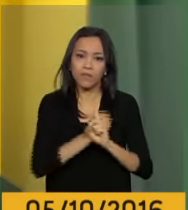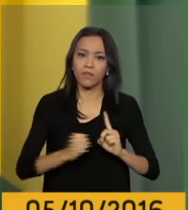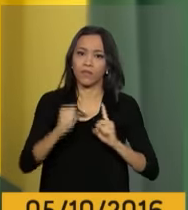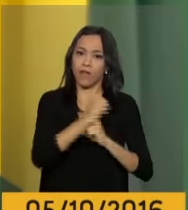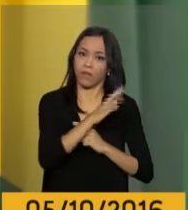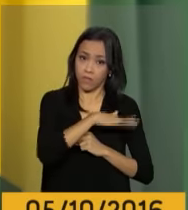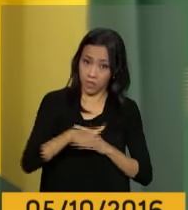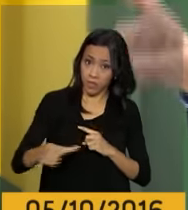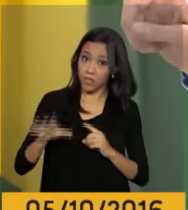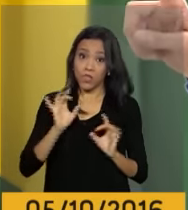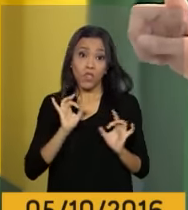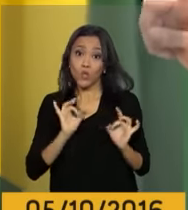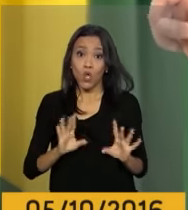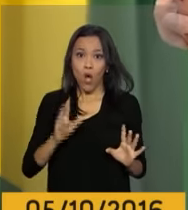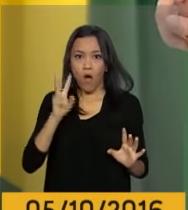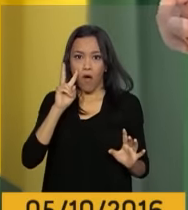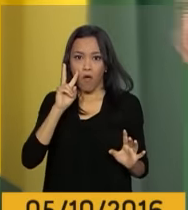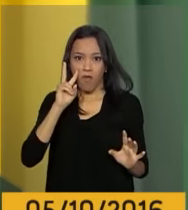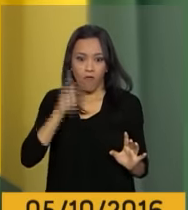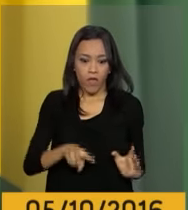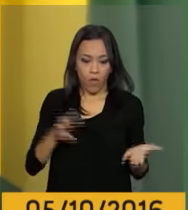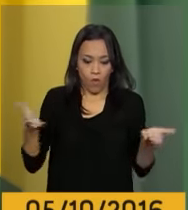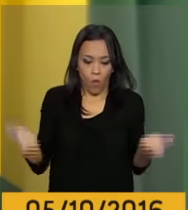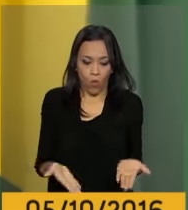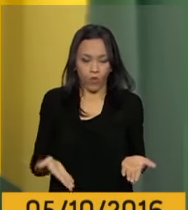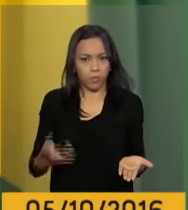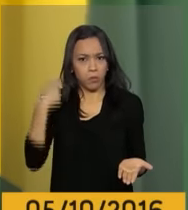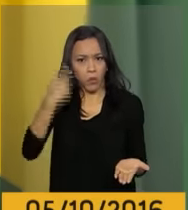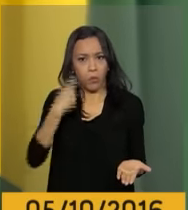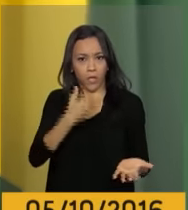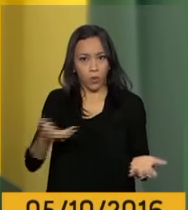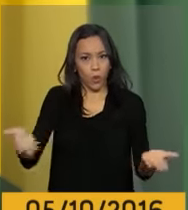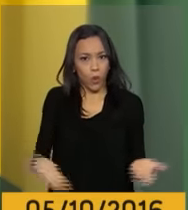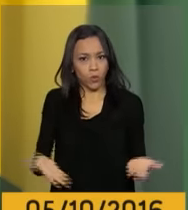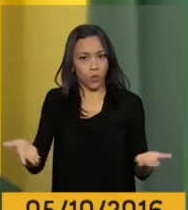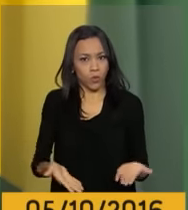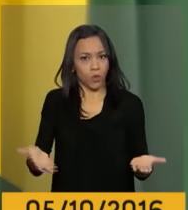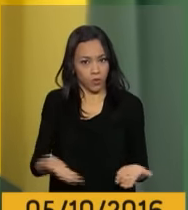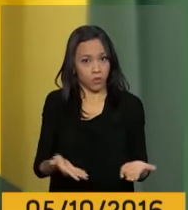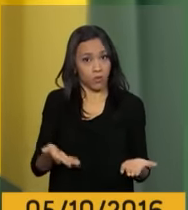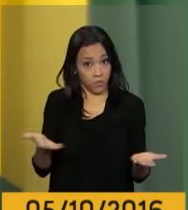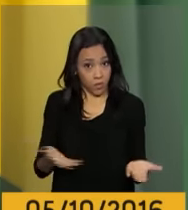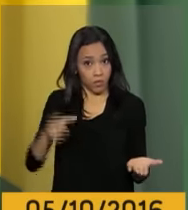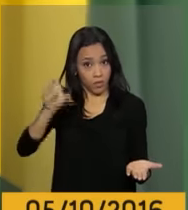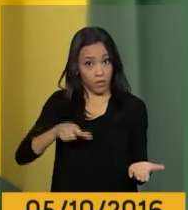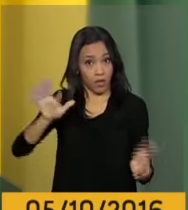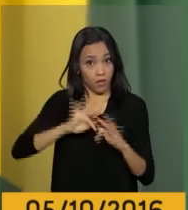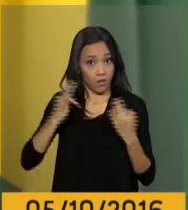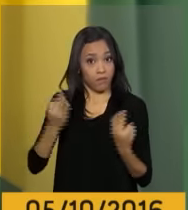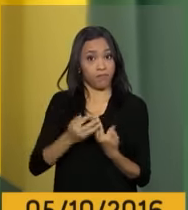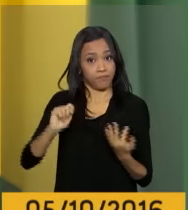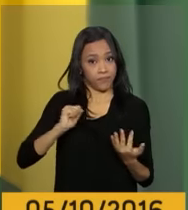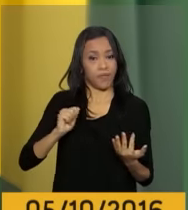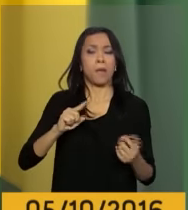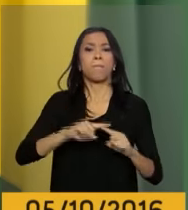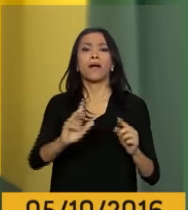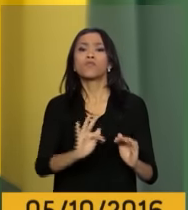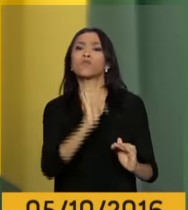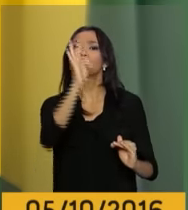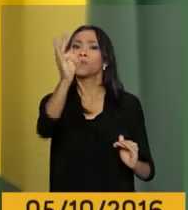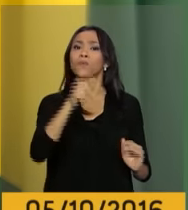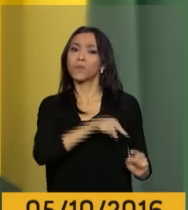com vistas apenas ao presente. Ao presente, diria, está presente o Bolsa Família. Mas para o futuro, aqueles que